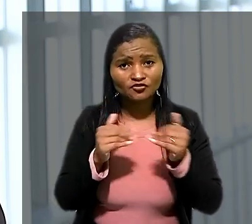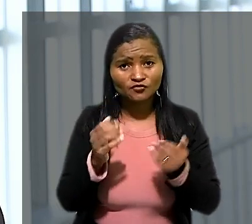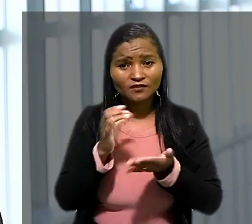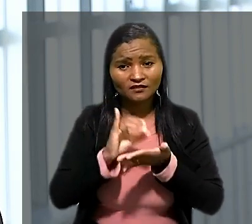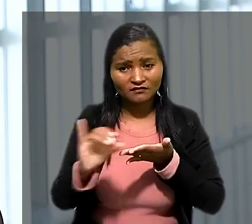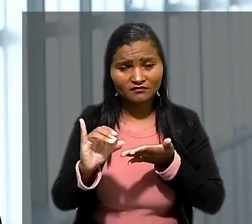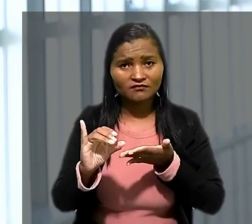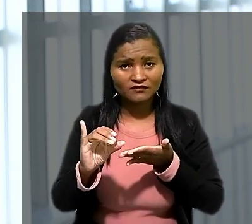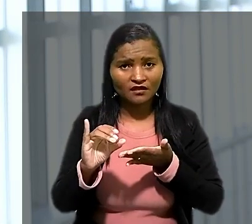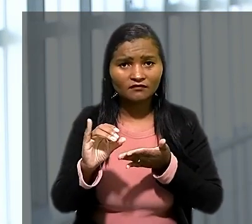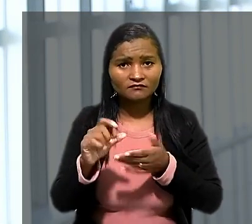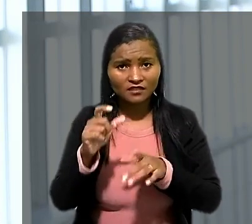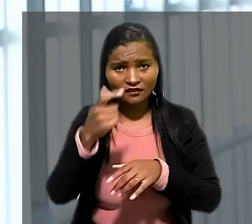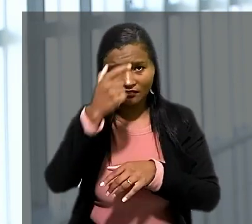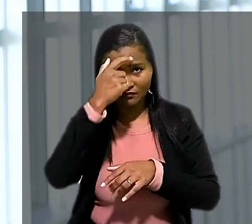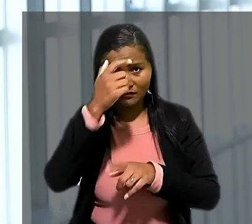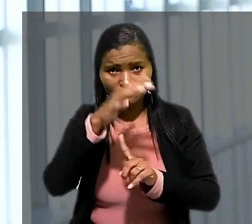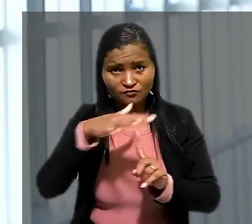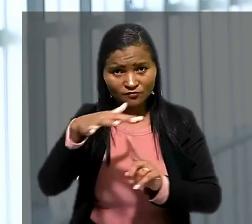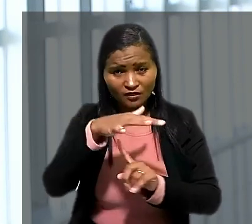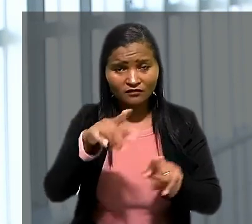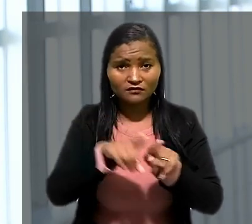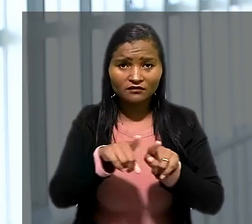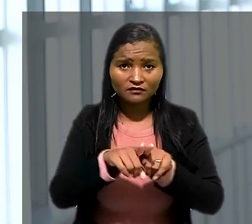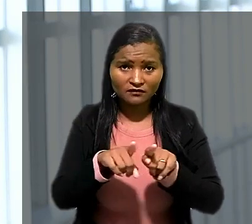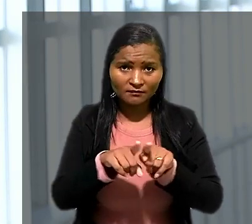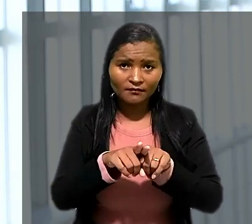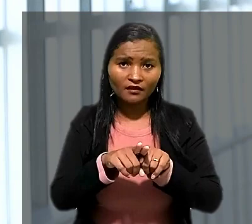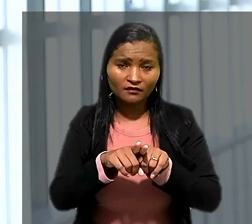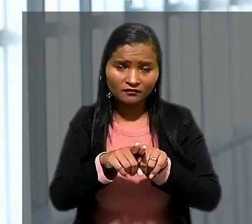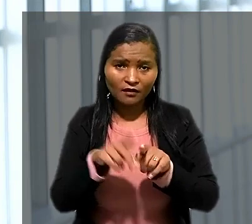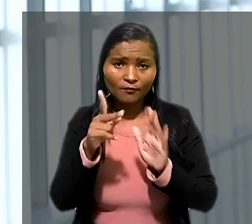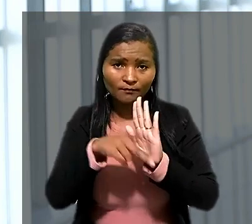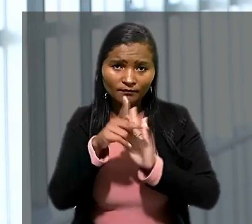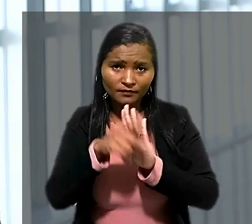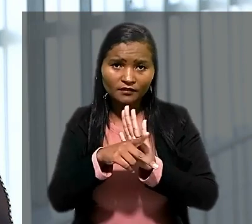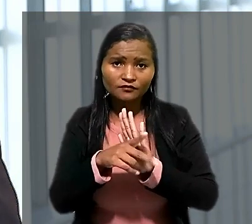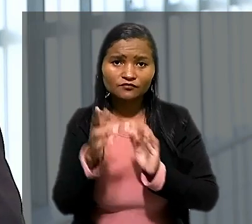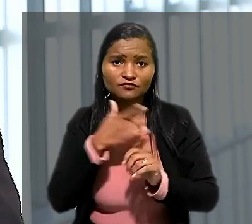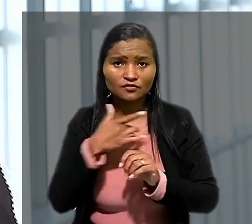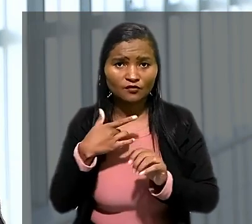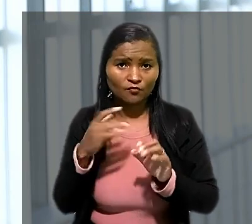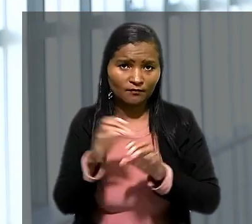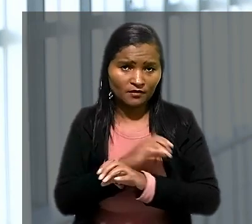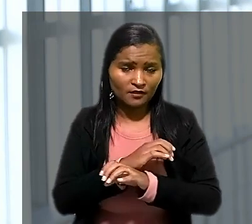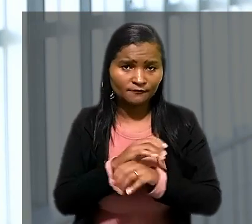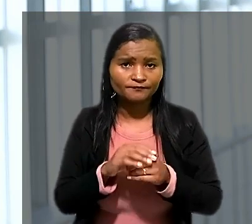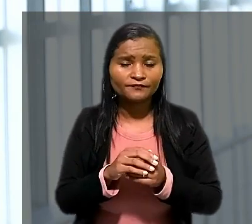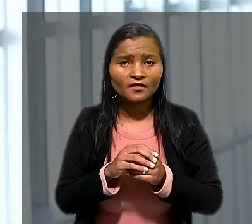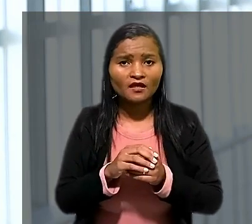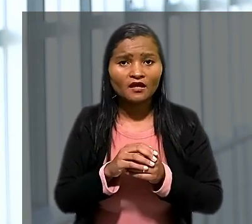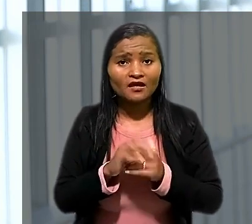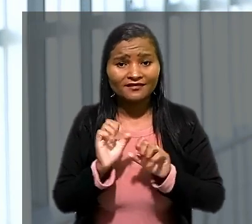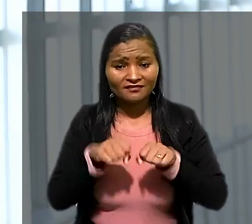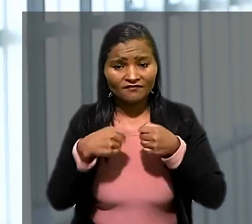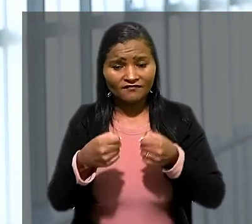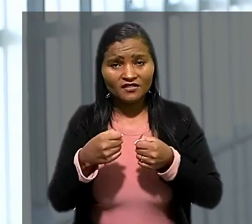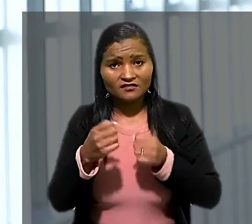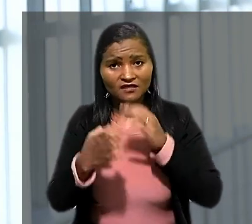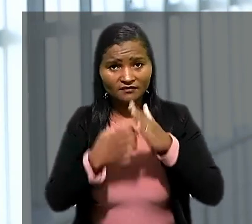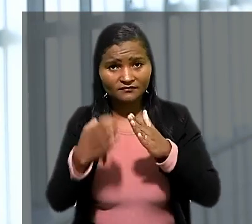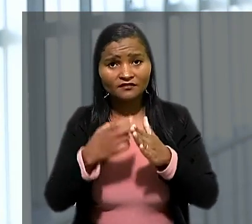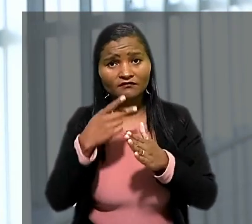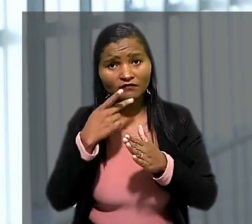a inclusão em plano de saúde nas condições originalmente contratadas pela empregadora. Em defesa, a empresa afirmou que as alterações